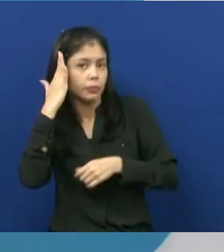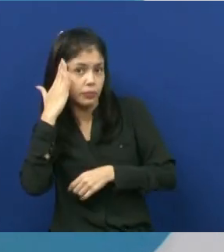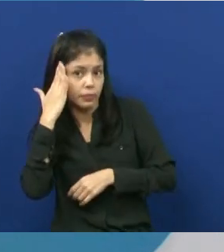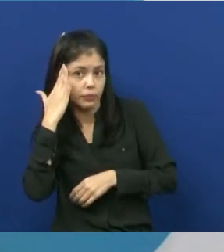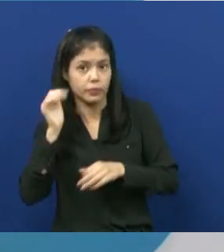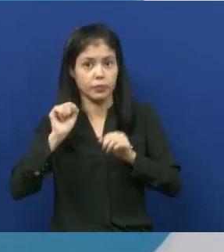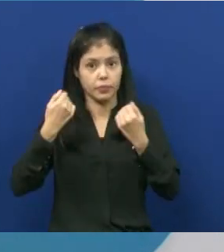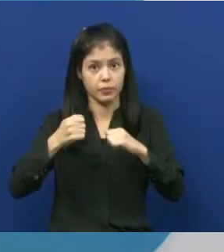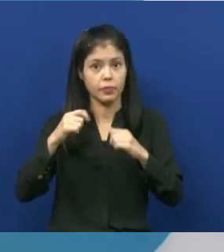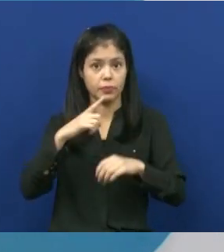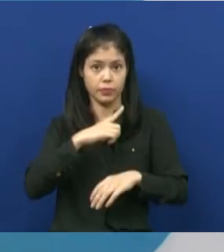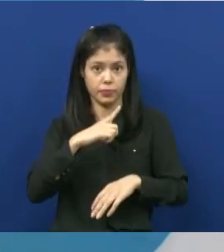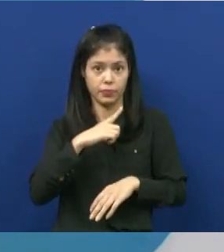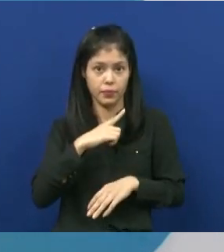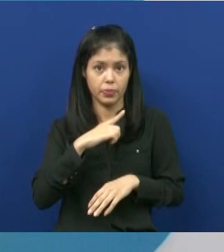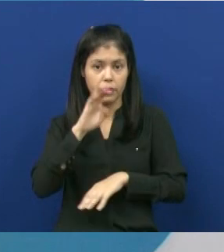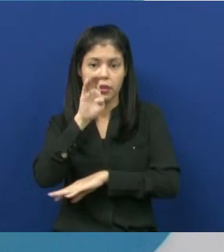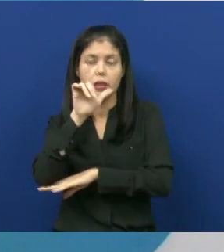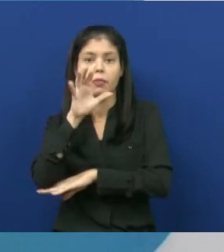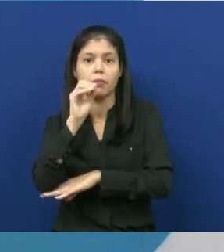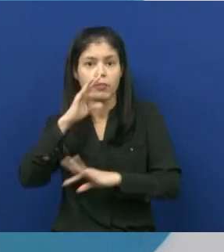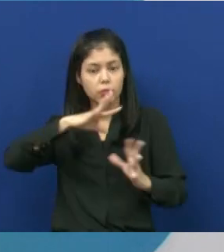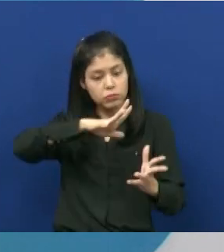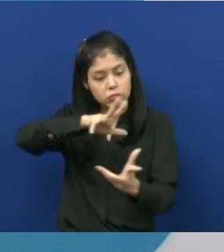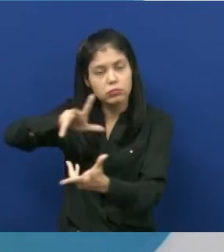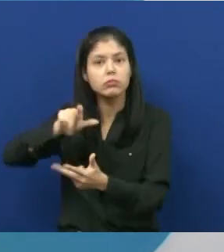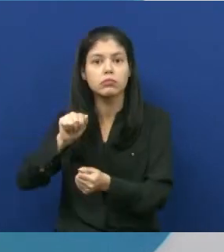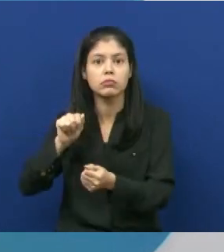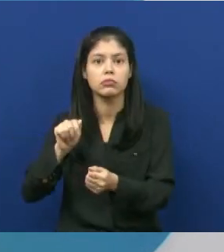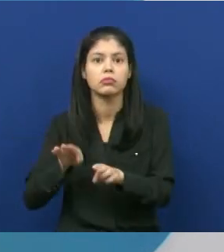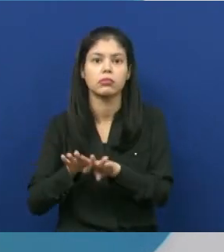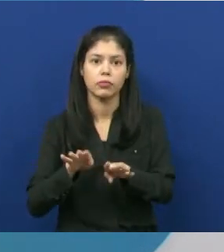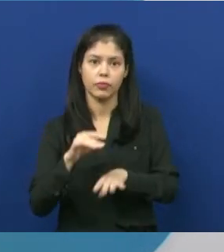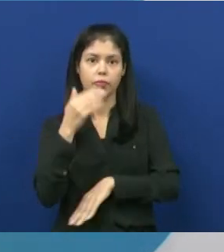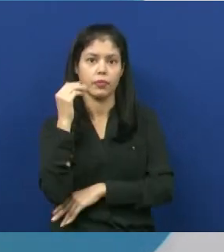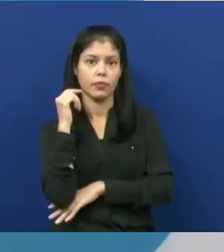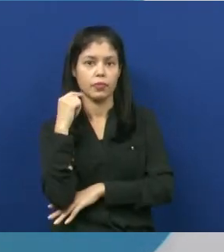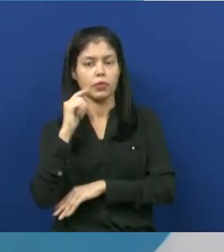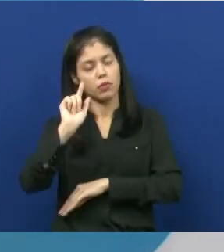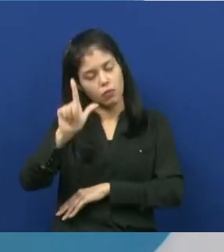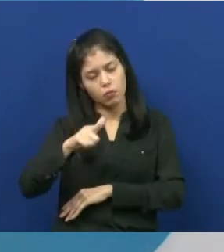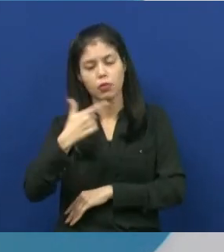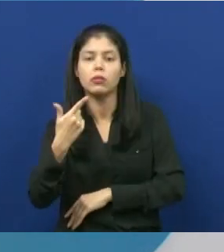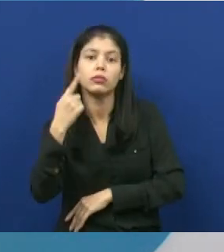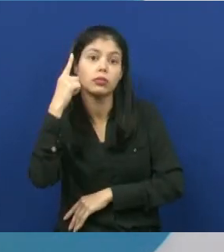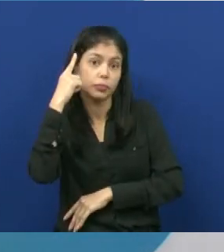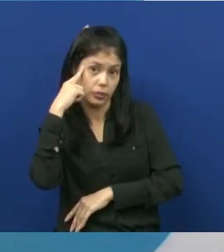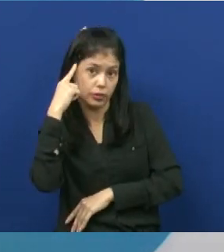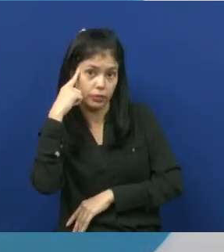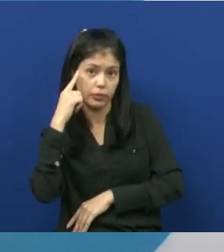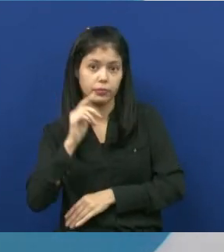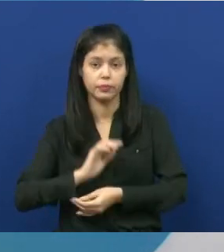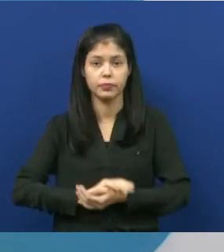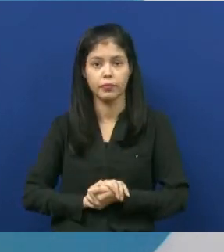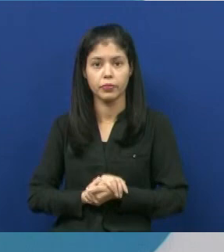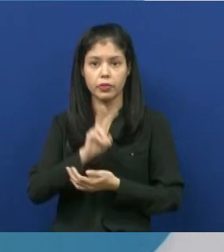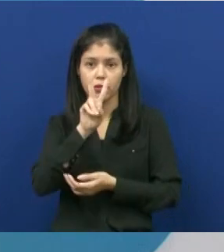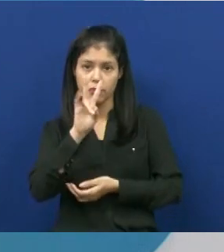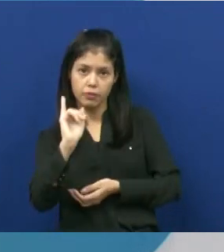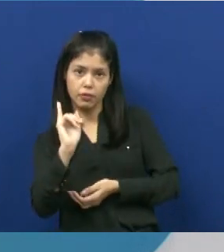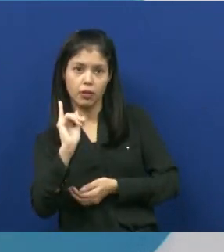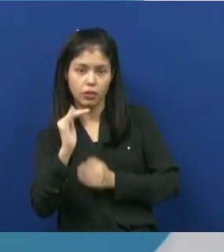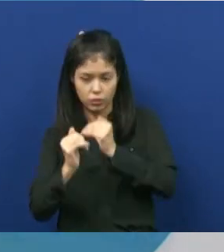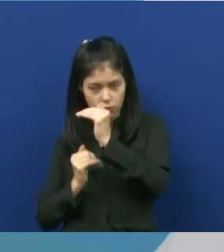ideia de que ela é bela universalmente. Posteriormente, uma outra teoria que vai